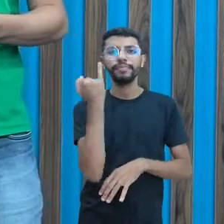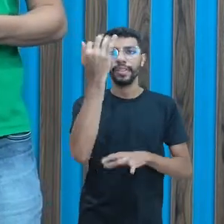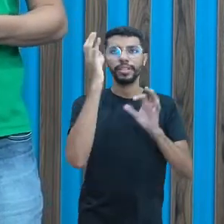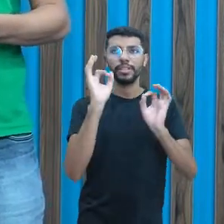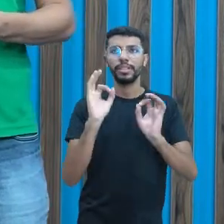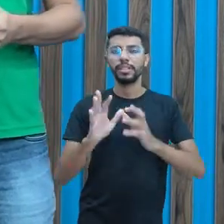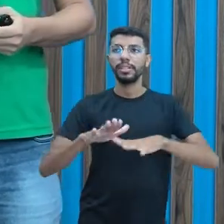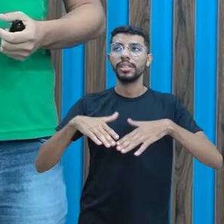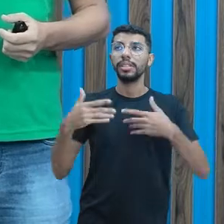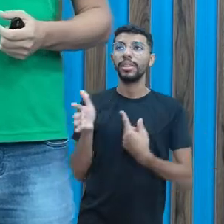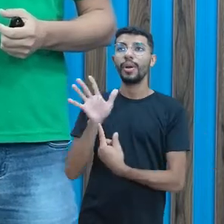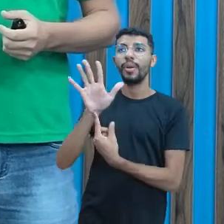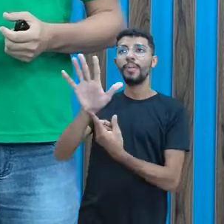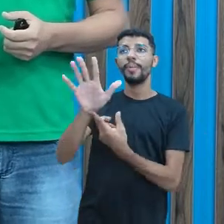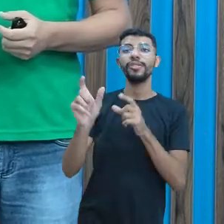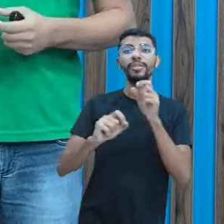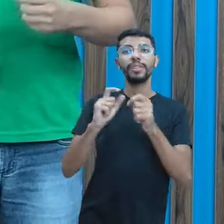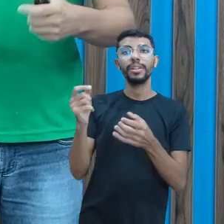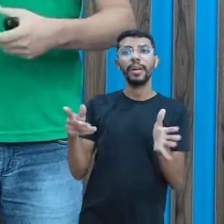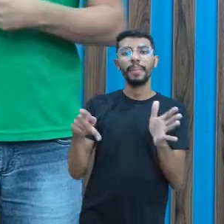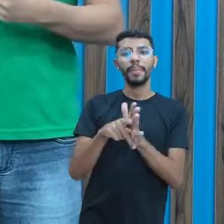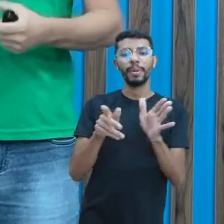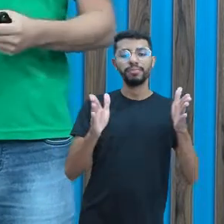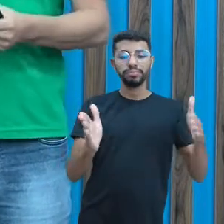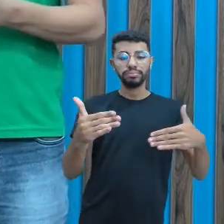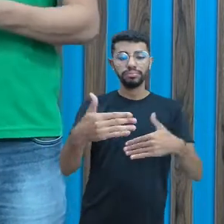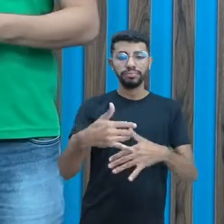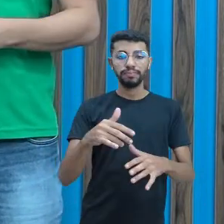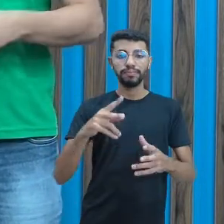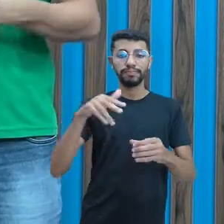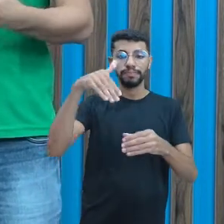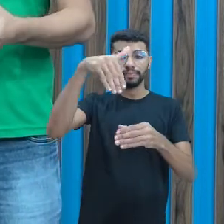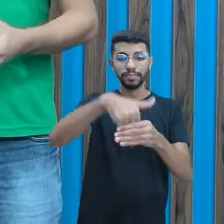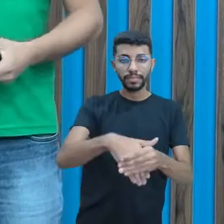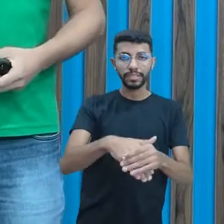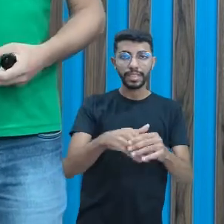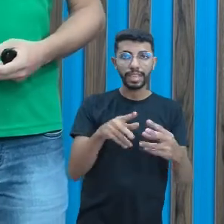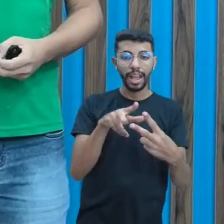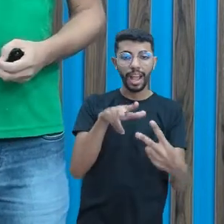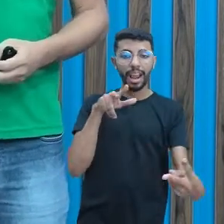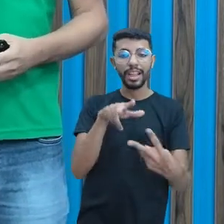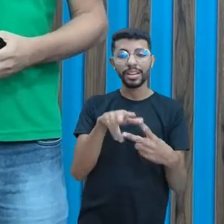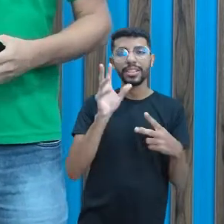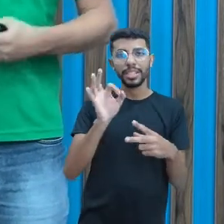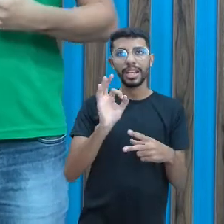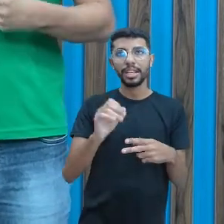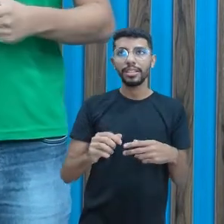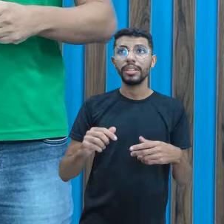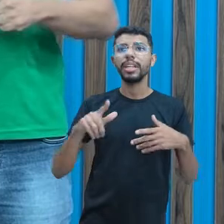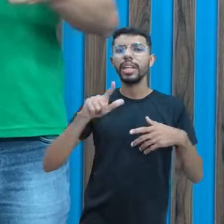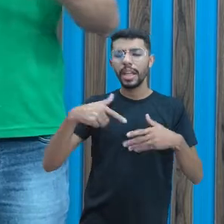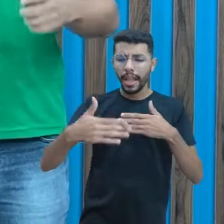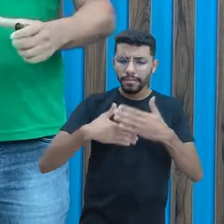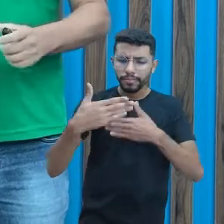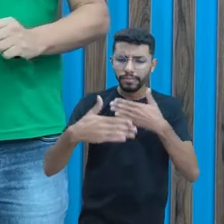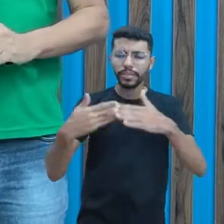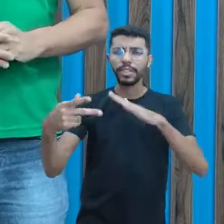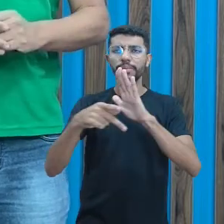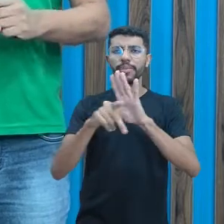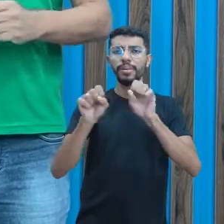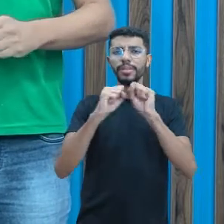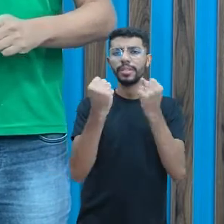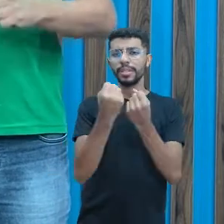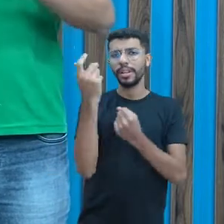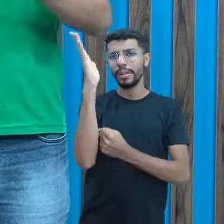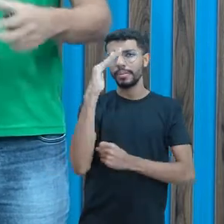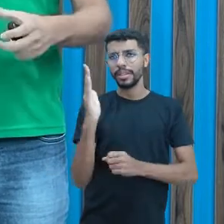nesse momento, a própria urna eletrônica, né, que vem sendo atacada, mas é um avanço na sociedade brasileira, porque consegue com muita segurança,